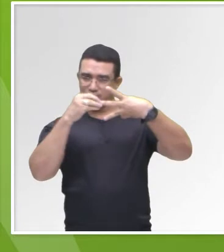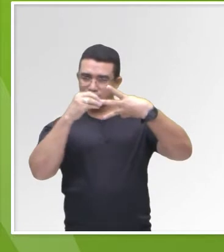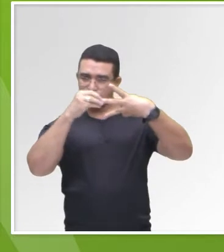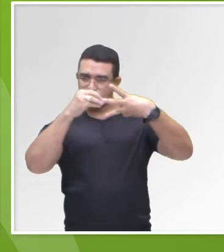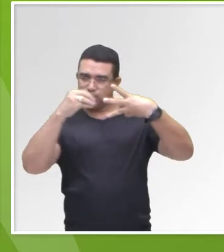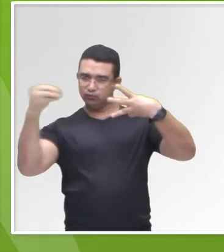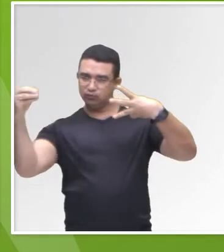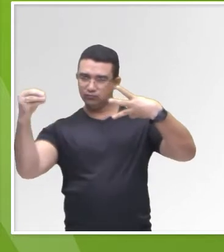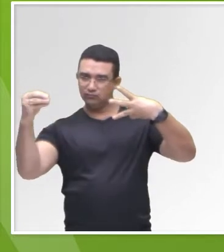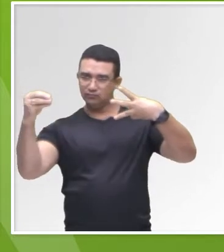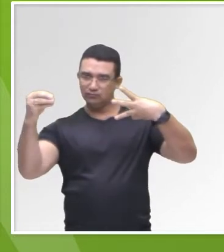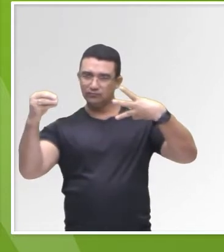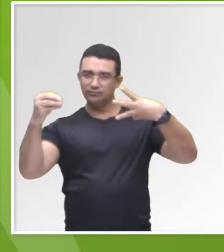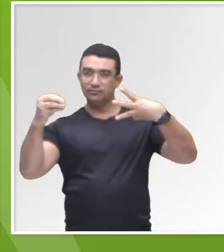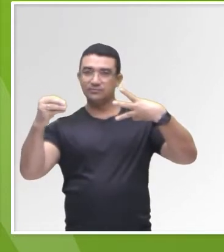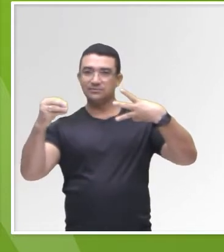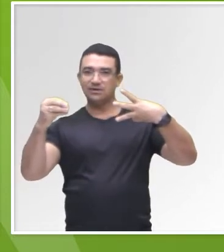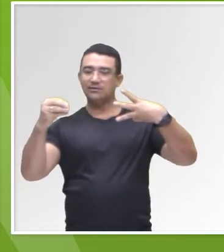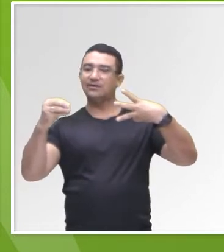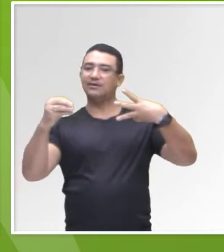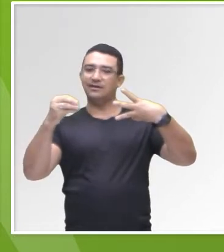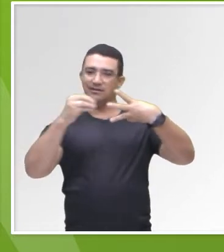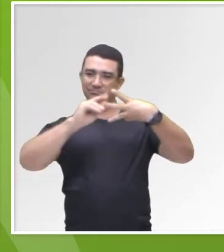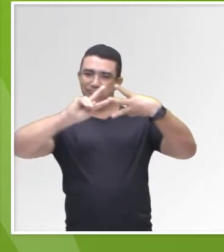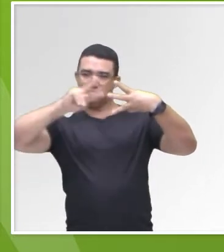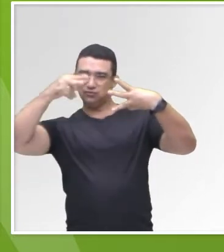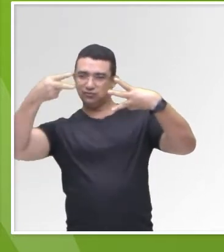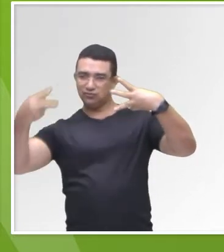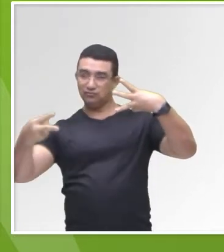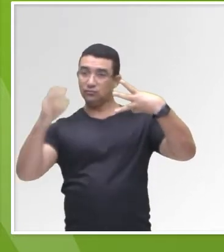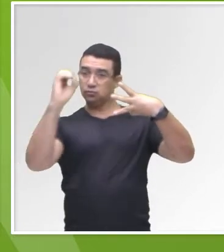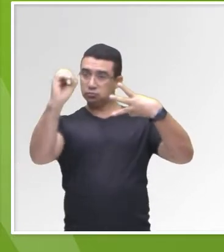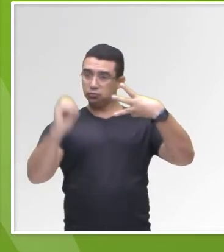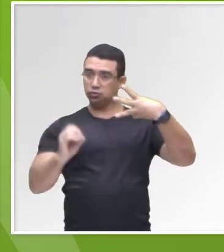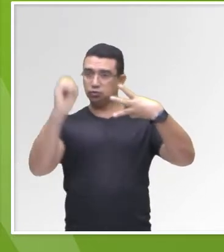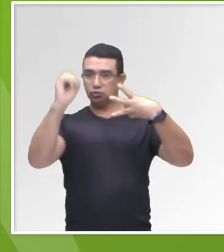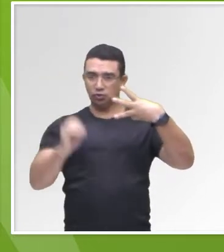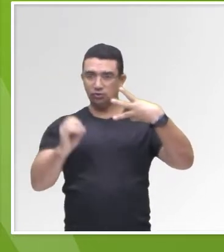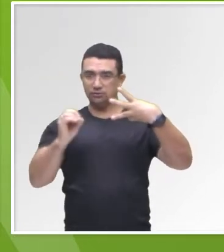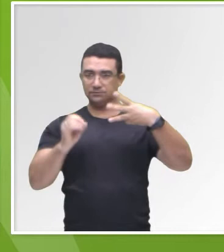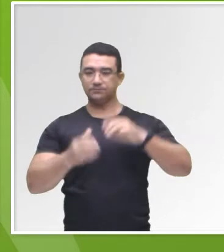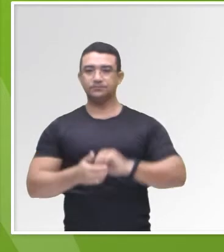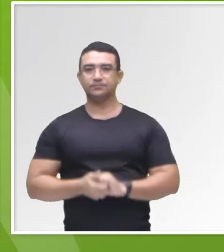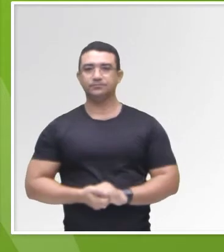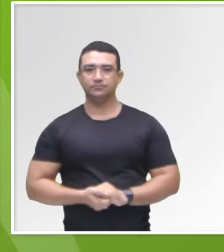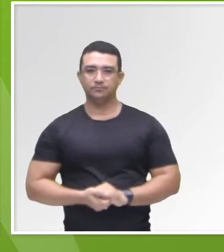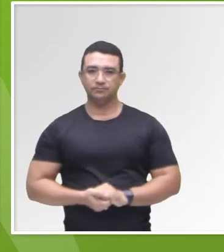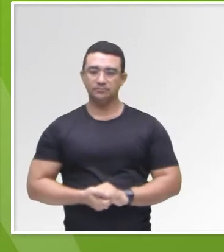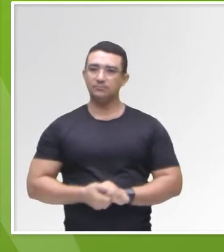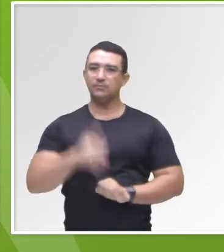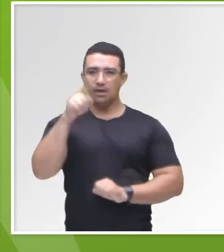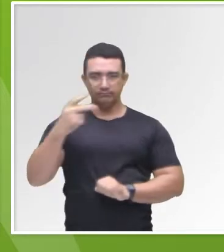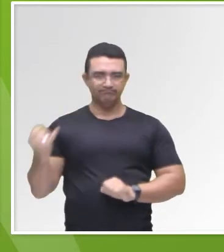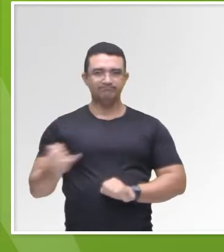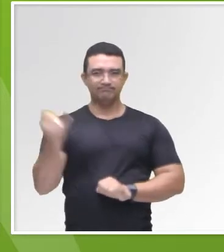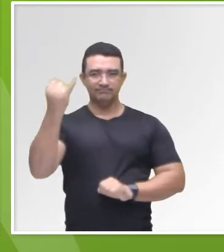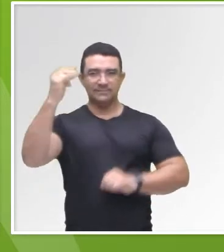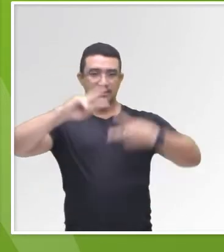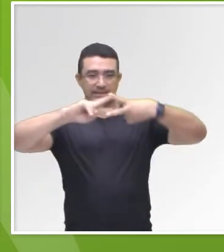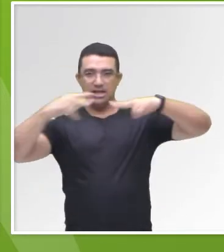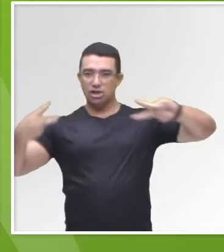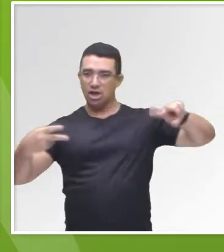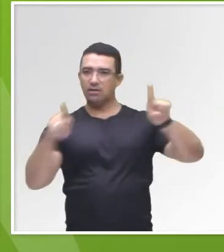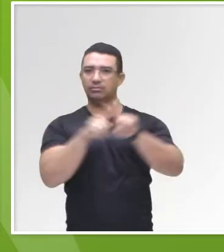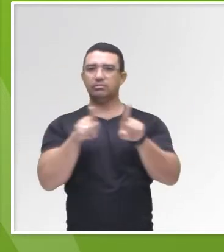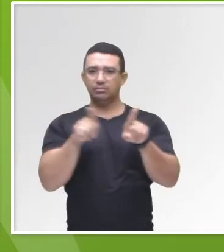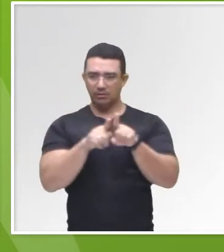aqui. Então, olha, lembra lá do início, né? O DNA que foi replicado, ele é importante que seja replicado para